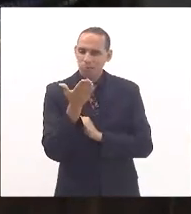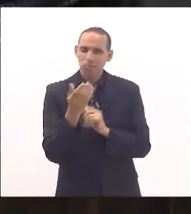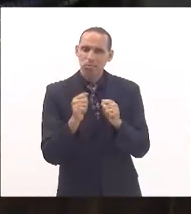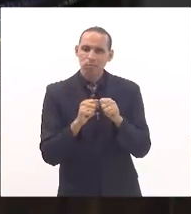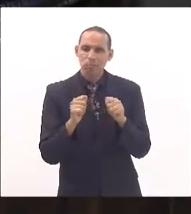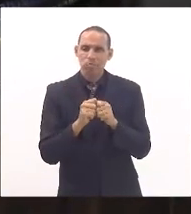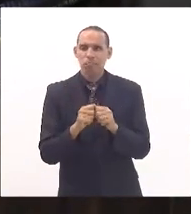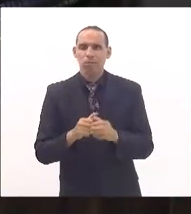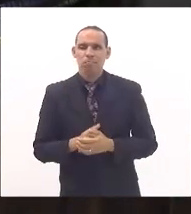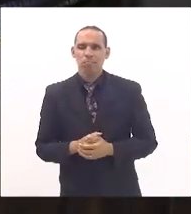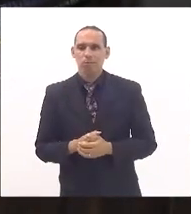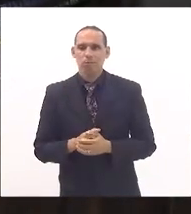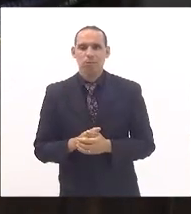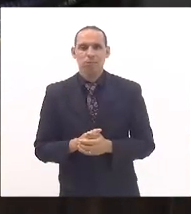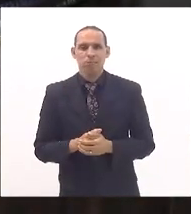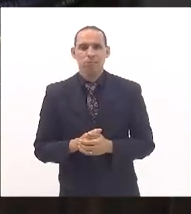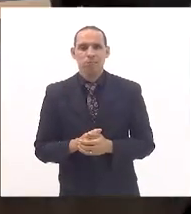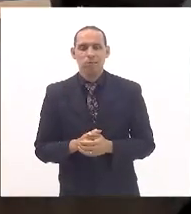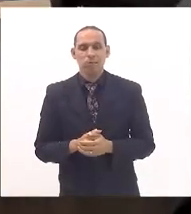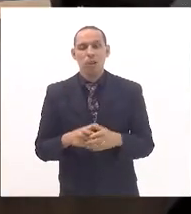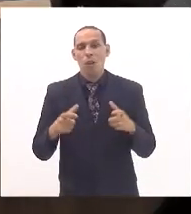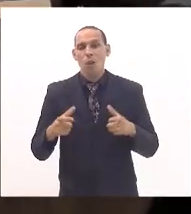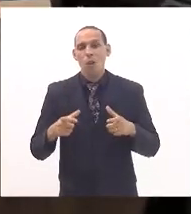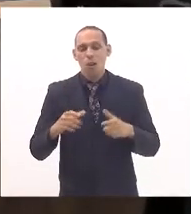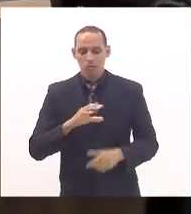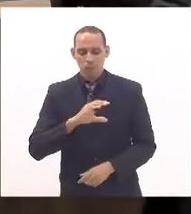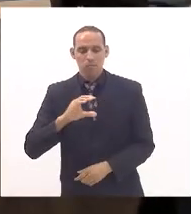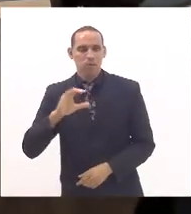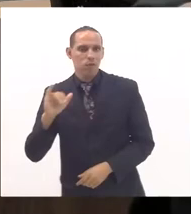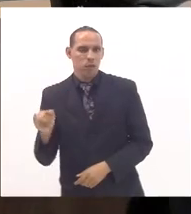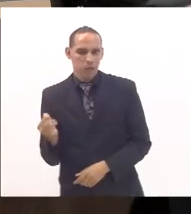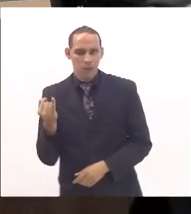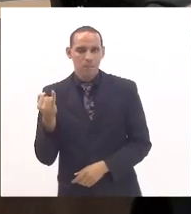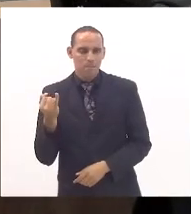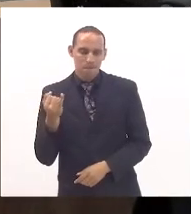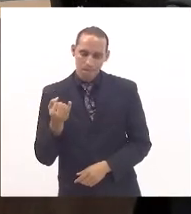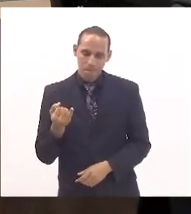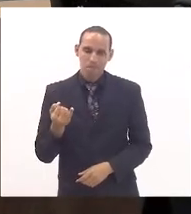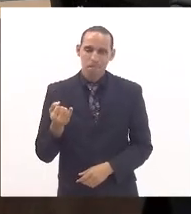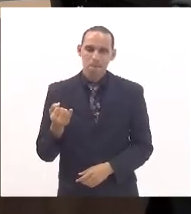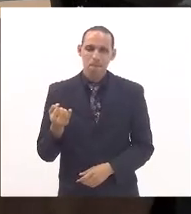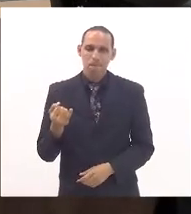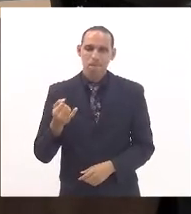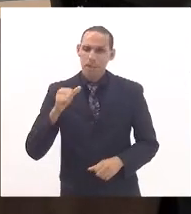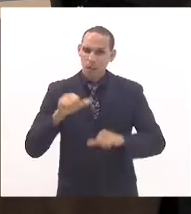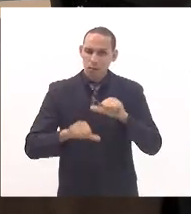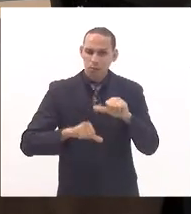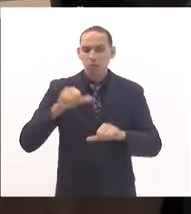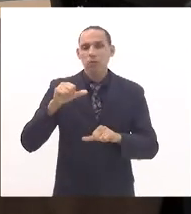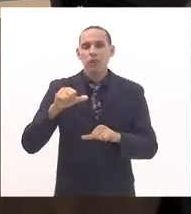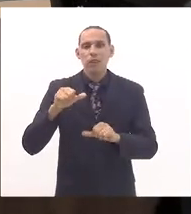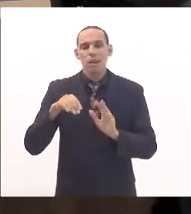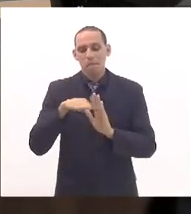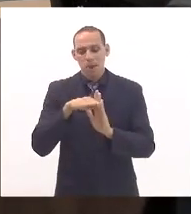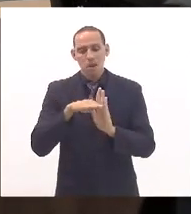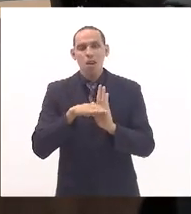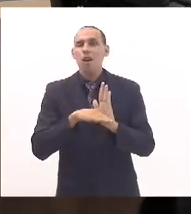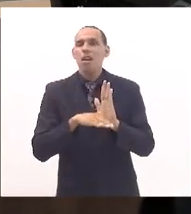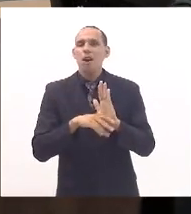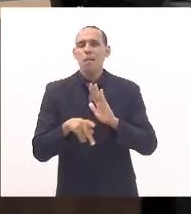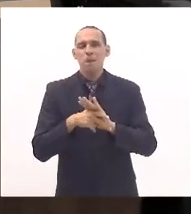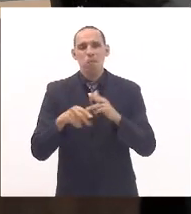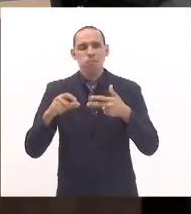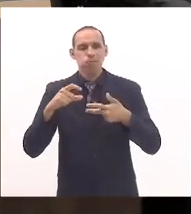fez na Comissão de Constituição e Justiça, né? Transformando o projeto num programa para o